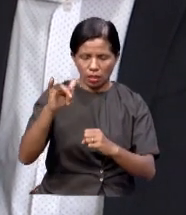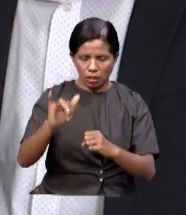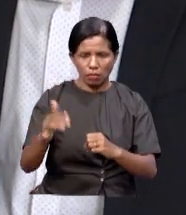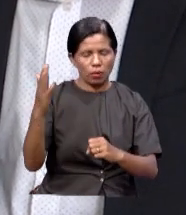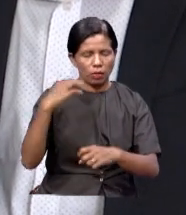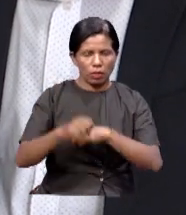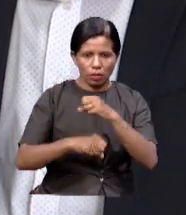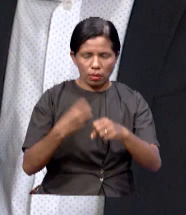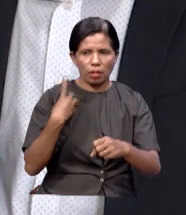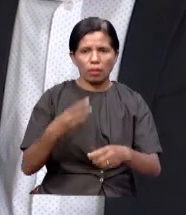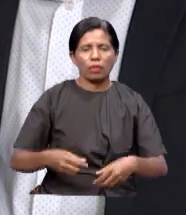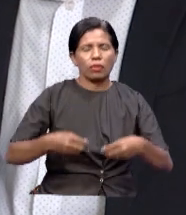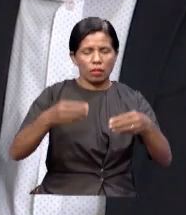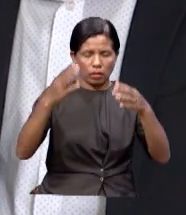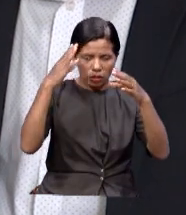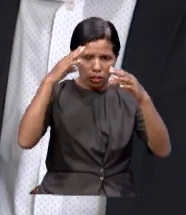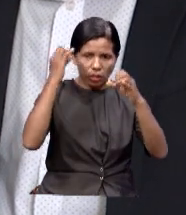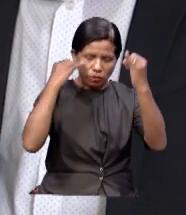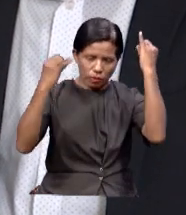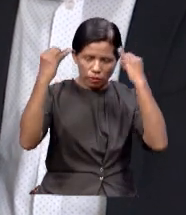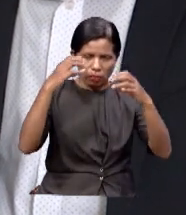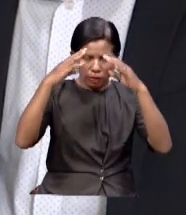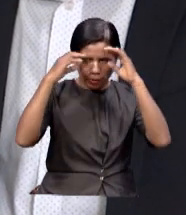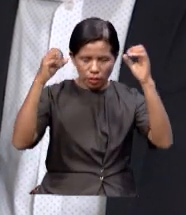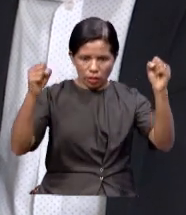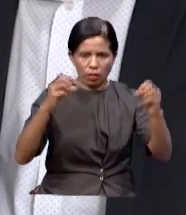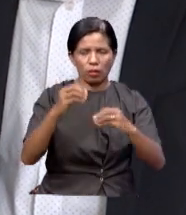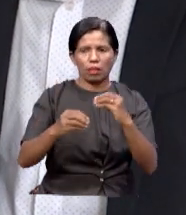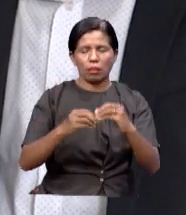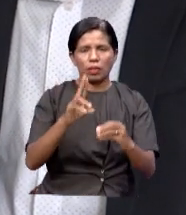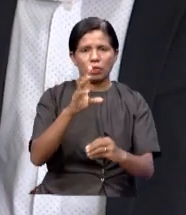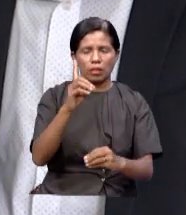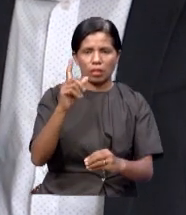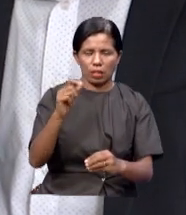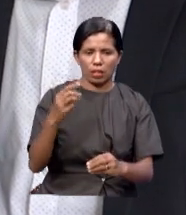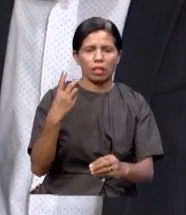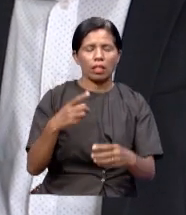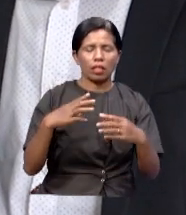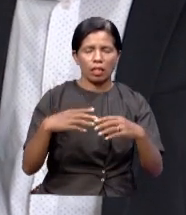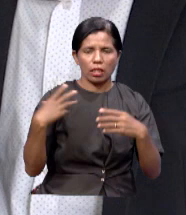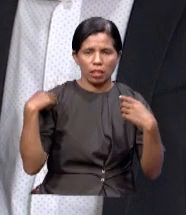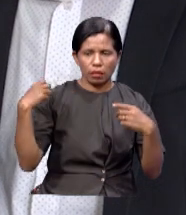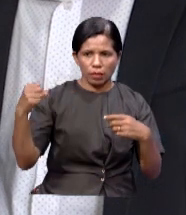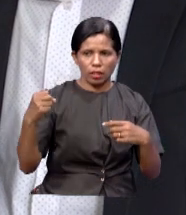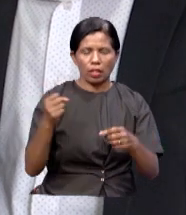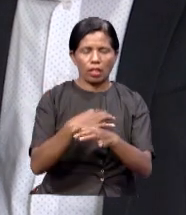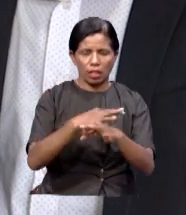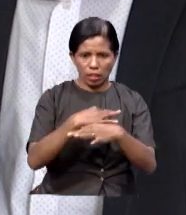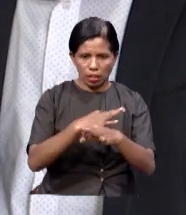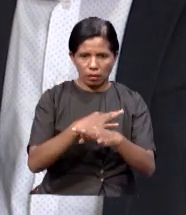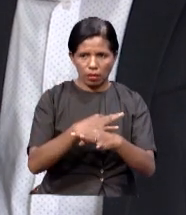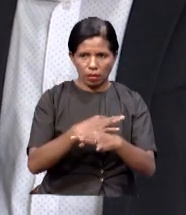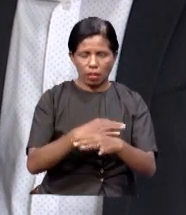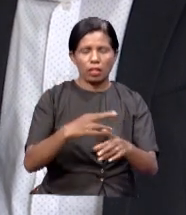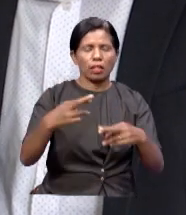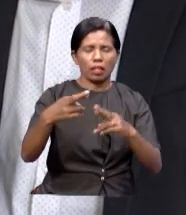a mim foi informação para o presidente sobre o DT agora, o vítima aqui, a mim inicia a alojaria rata